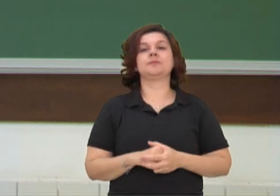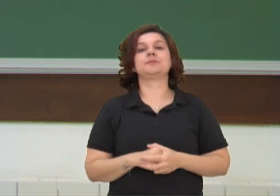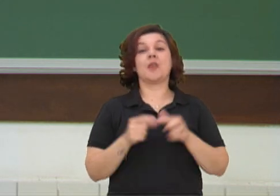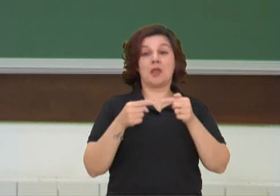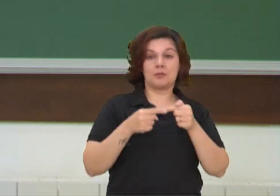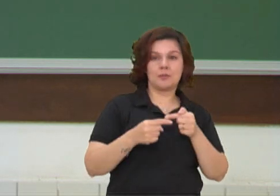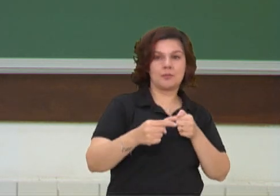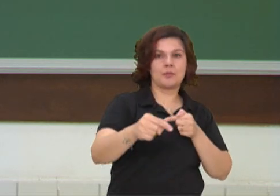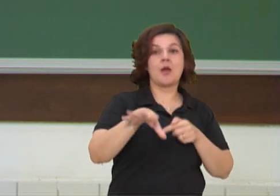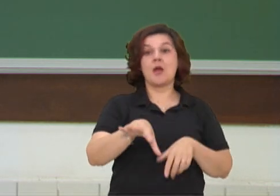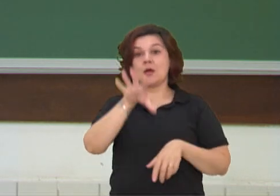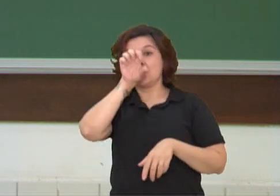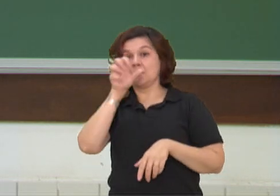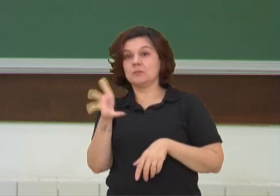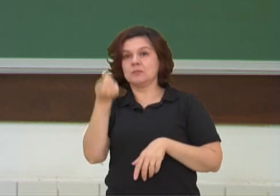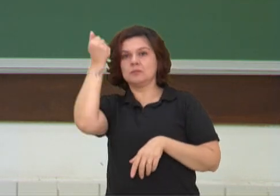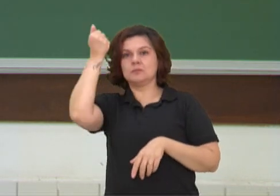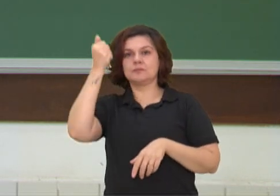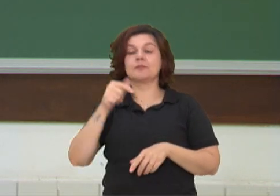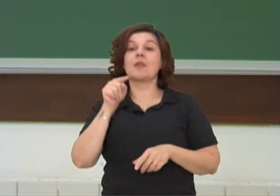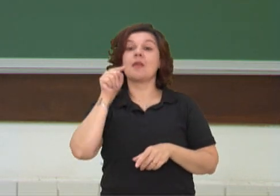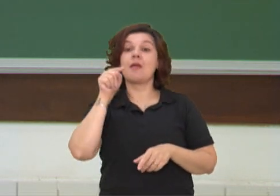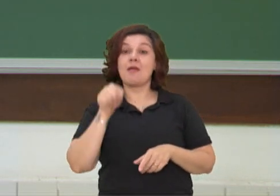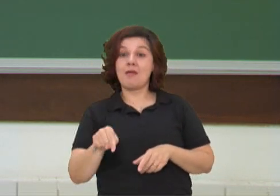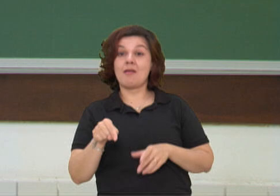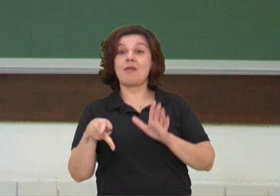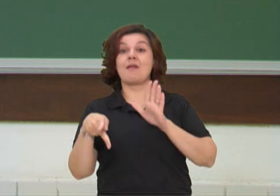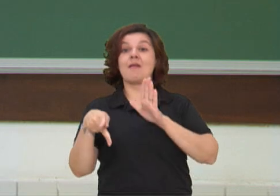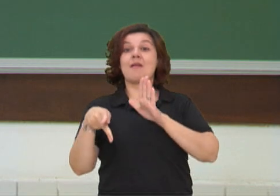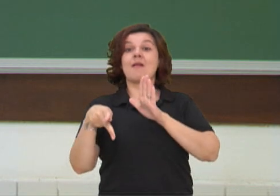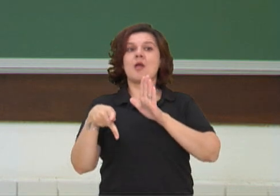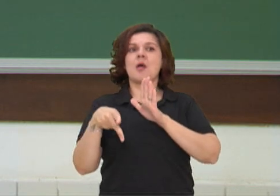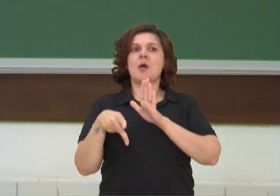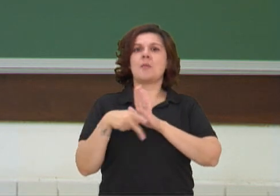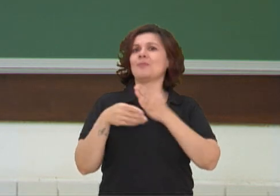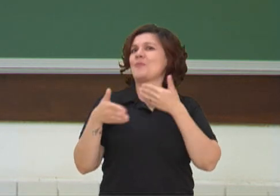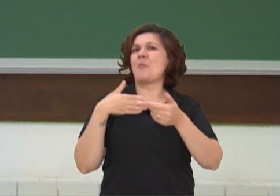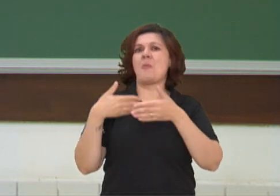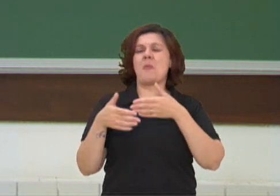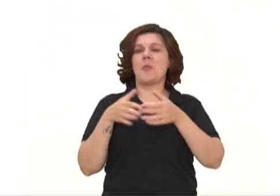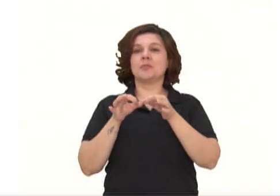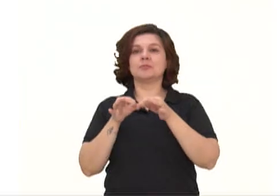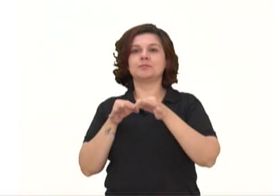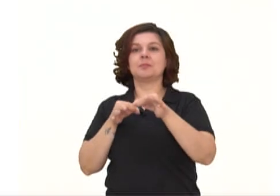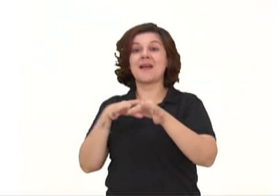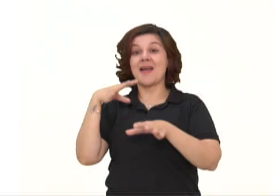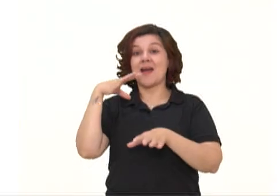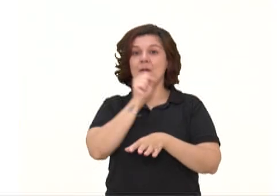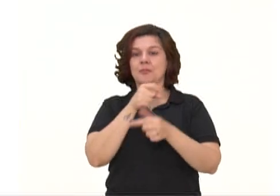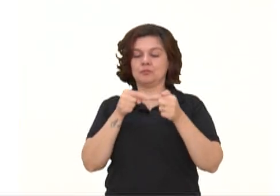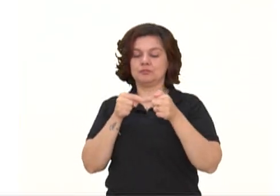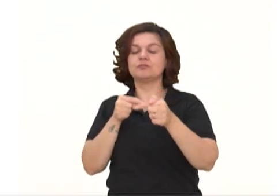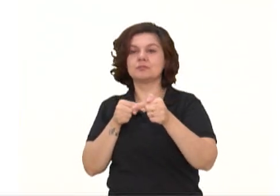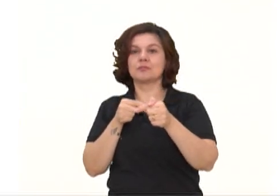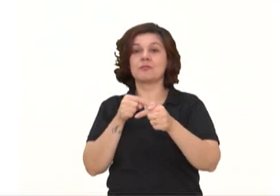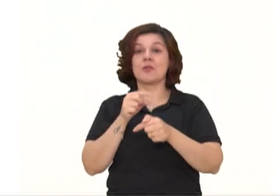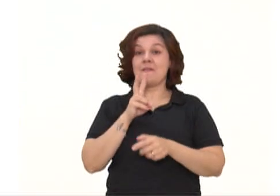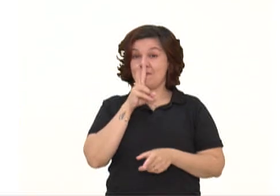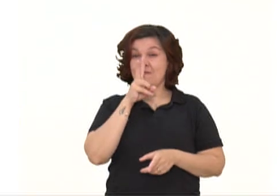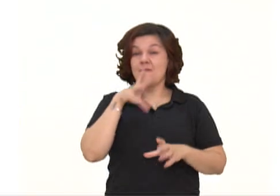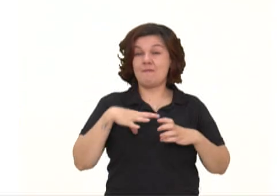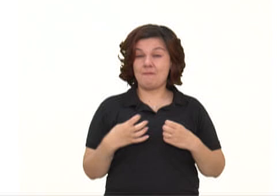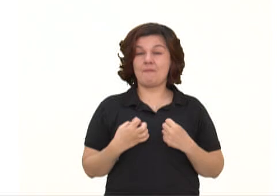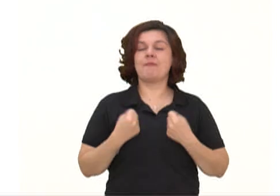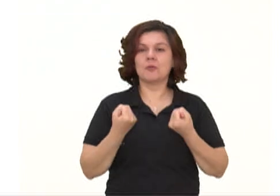duração. Anaeróbico, quando você não importa tanto assim a duração daquele exercício e você precisa de uma força muito grande